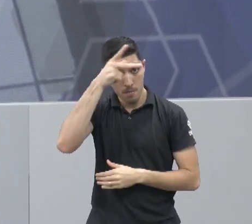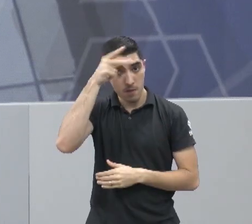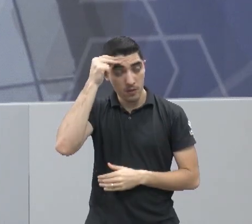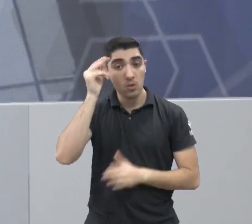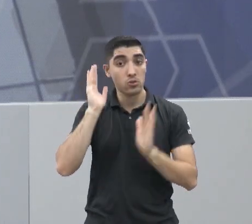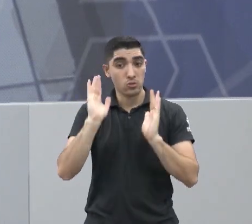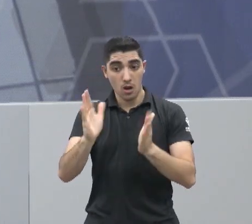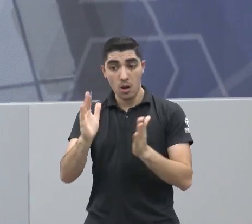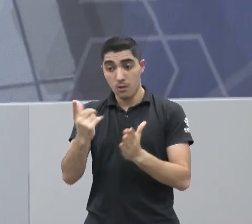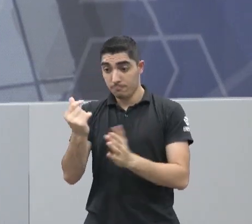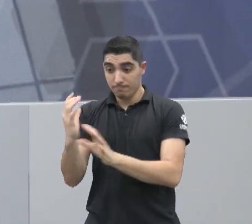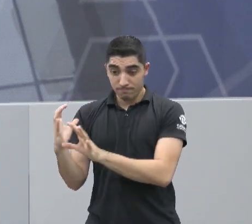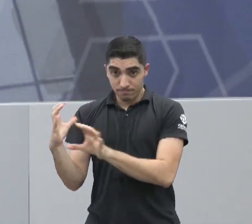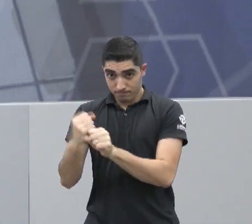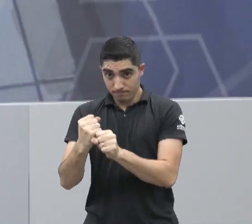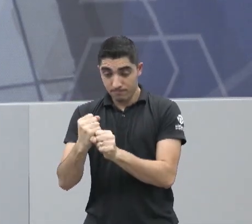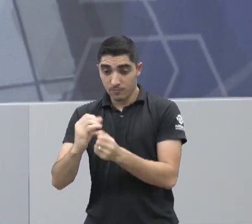empresas